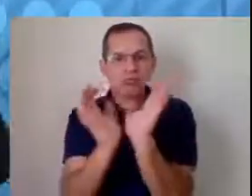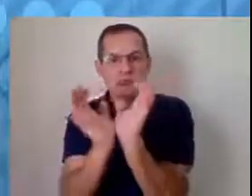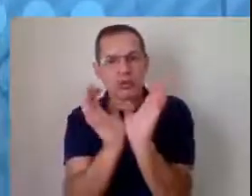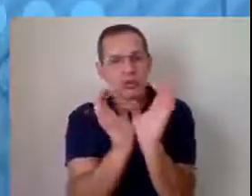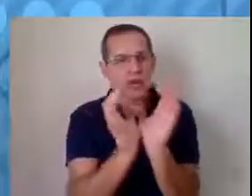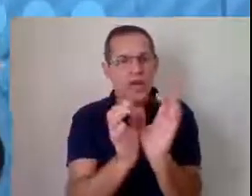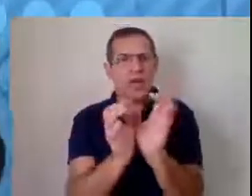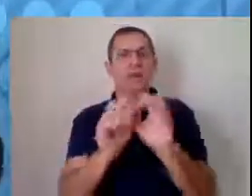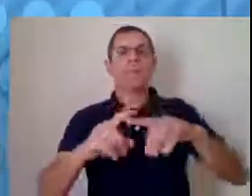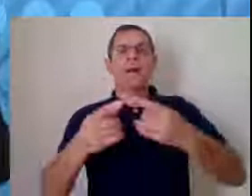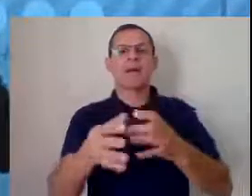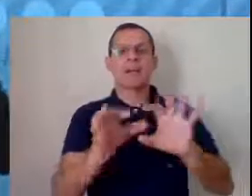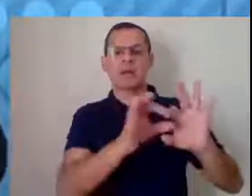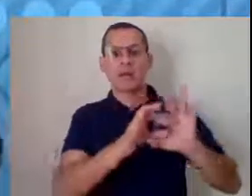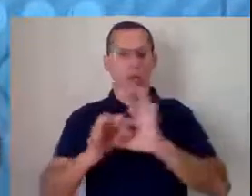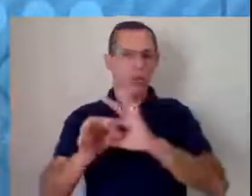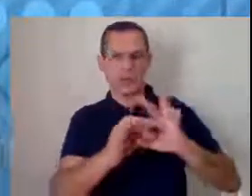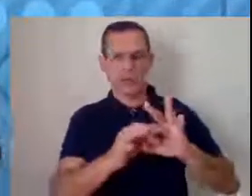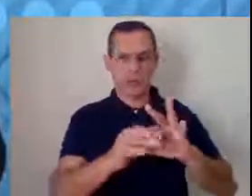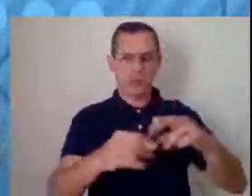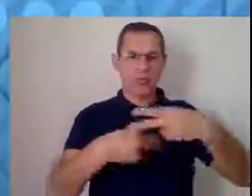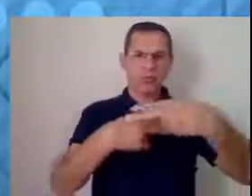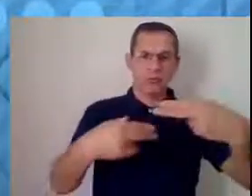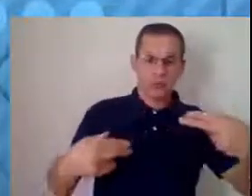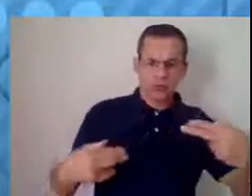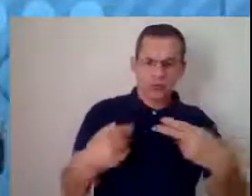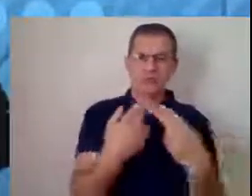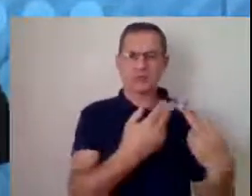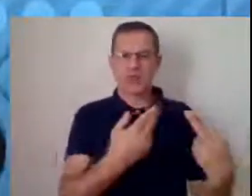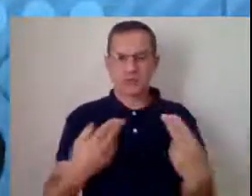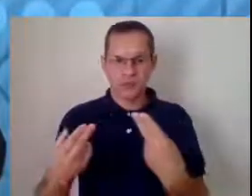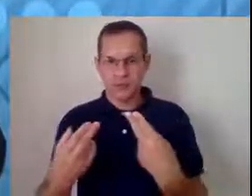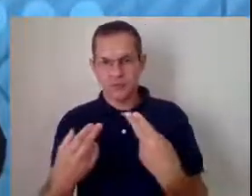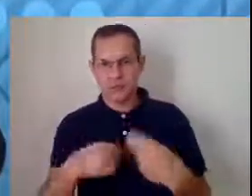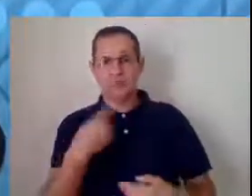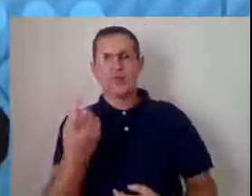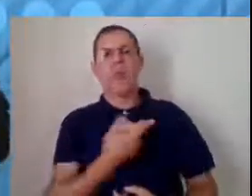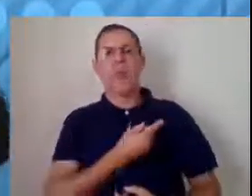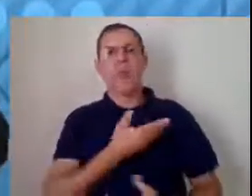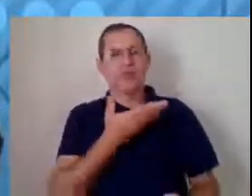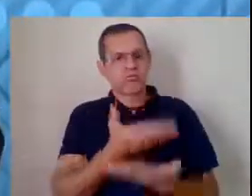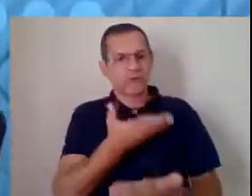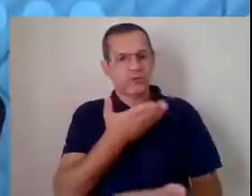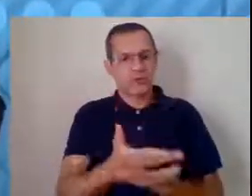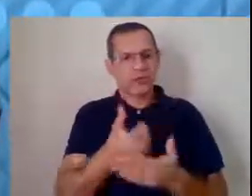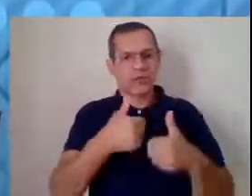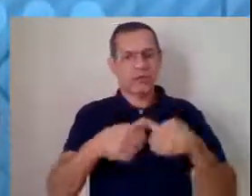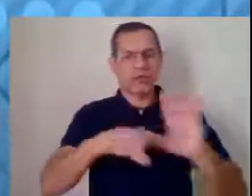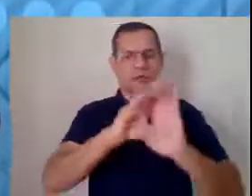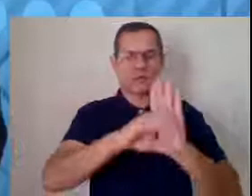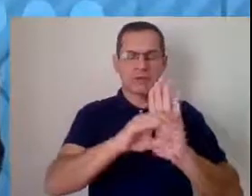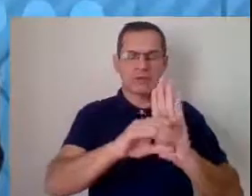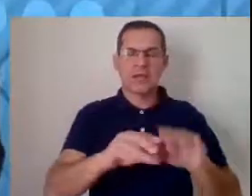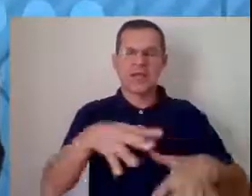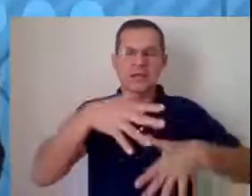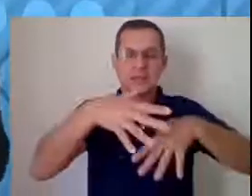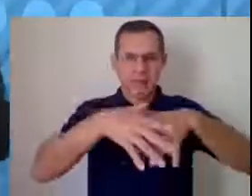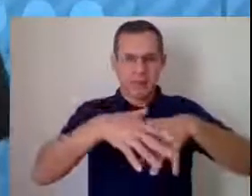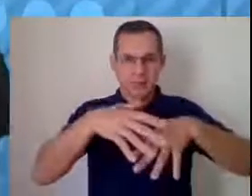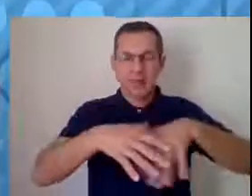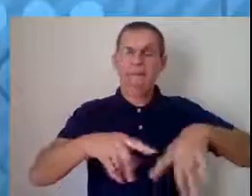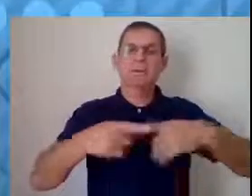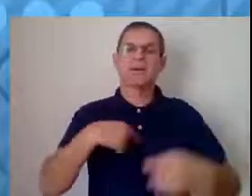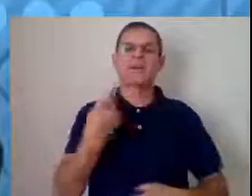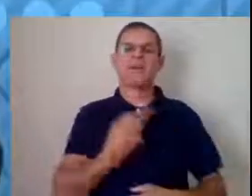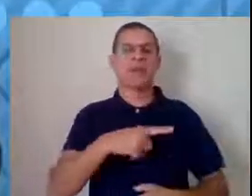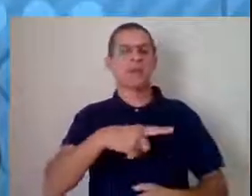é aquele agrupamento de elementos semelhantes. Então nós vamos trabalhar com essa parte que vem da matemática e